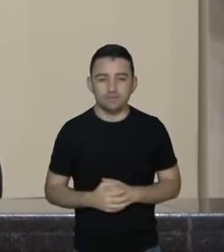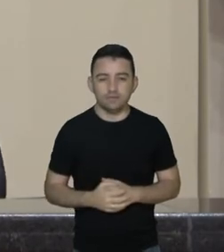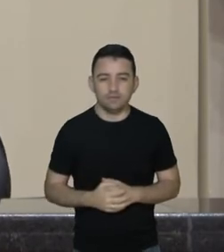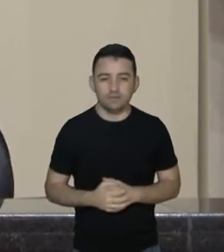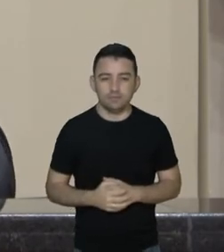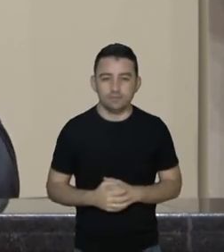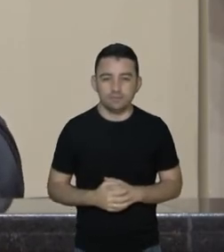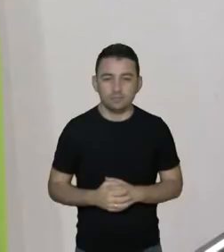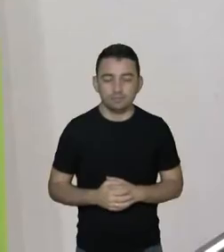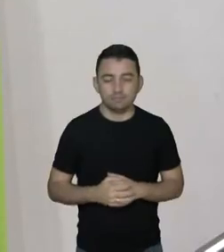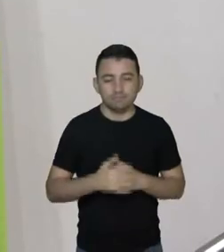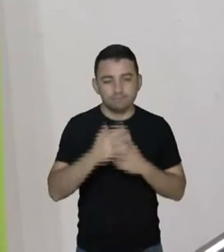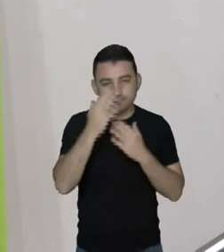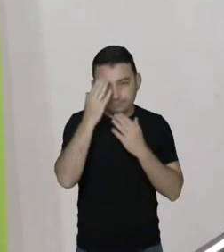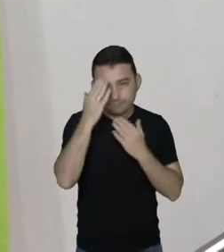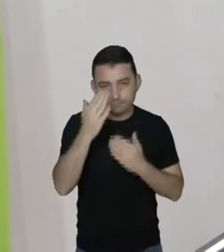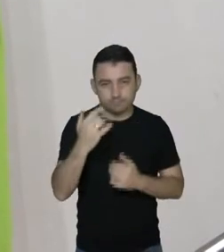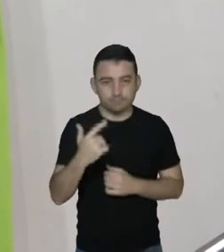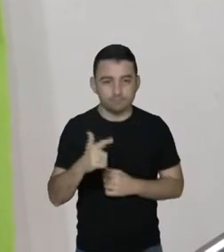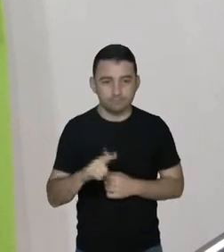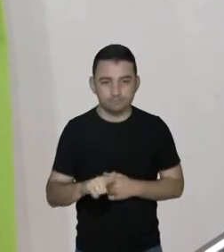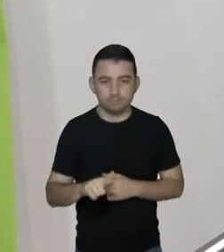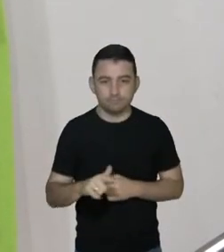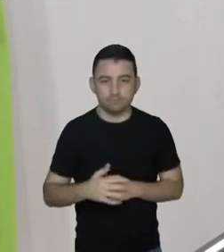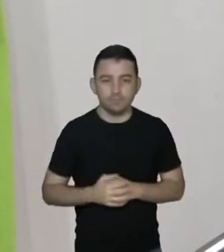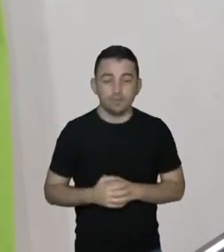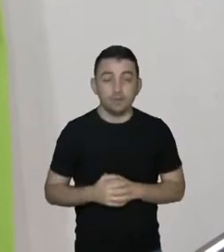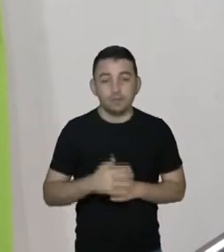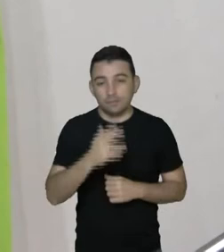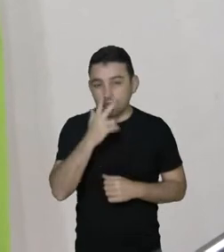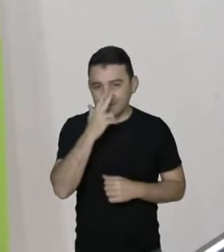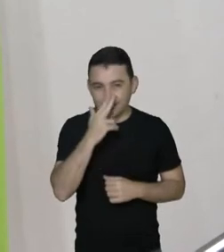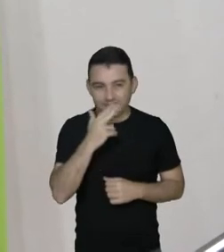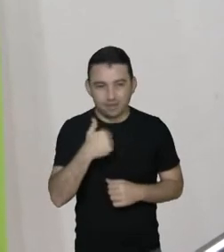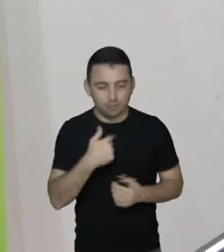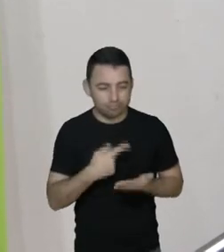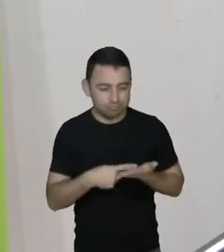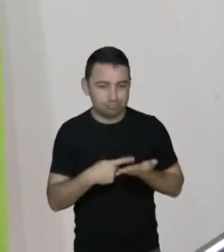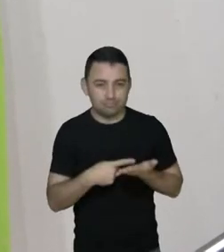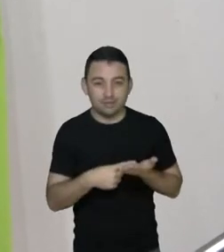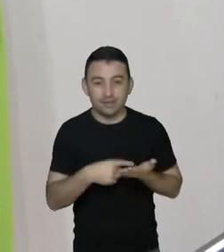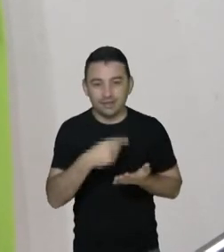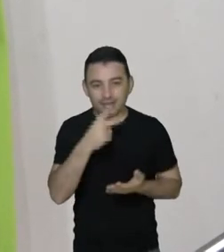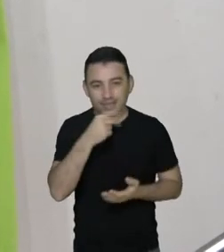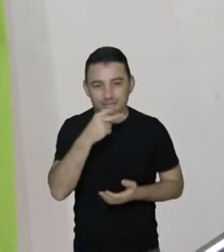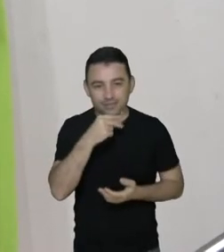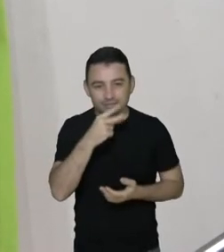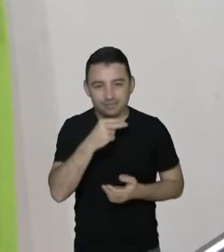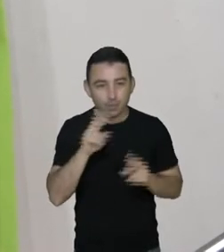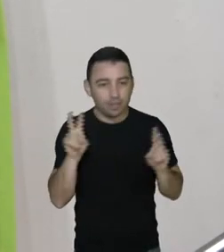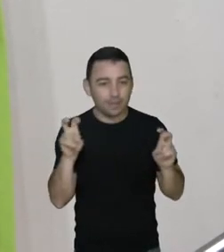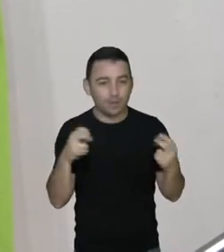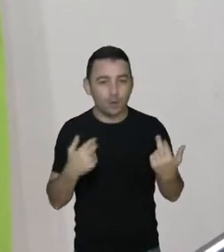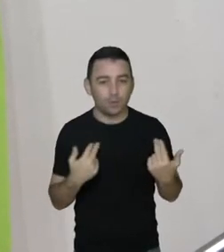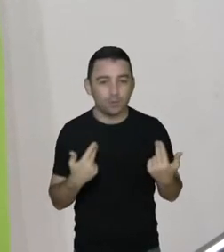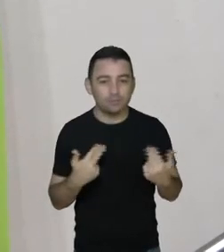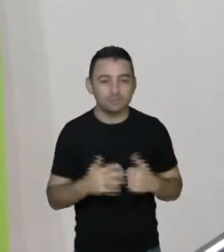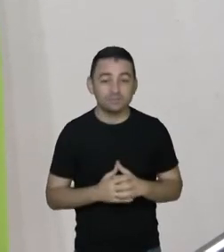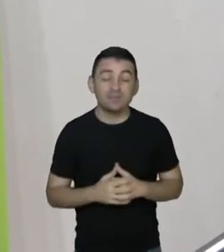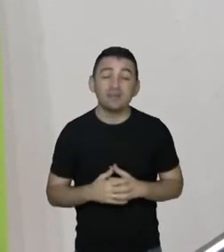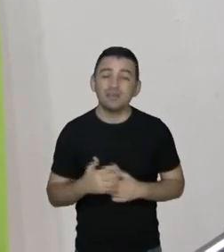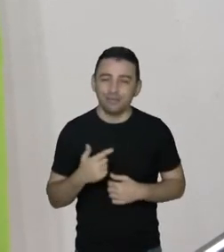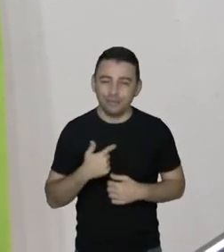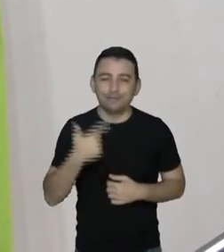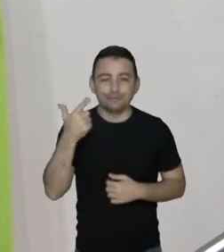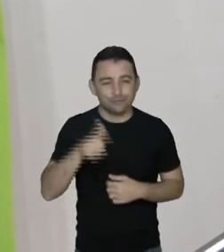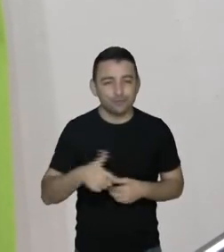Obrigada novamente, senhor presidente. Parece até que eu e o deputado Kennedy combinamos o que a gente ia falar aqui, qual a nossa temática hoje. Eu tive que voltar pela segunda vez